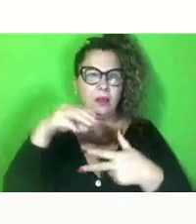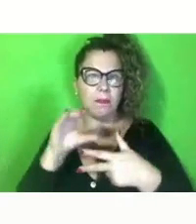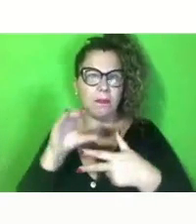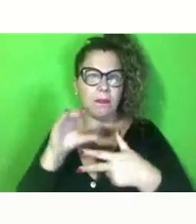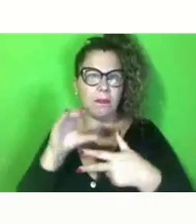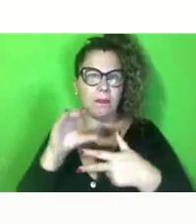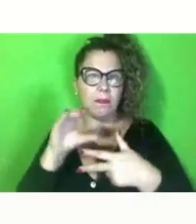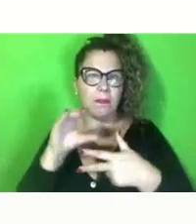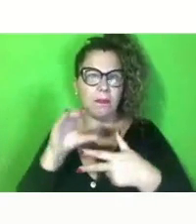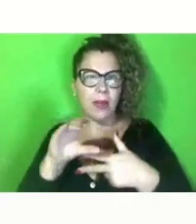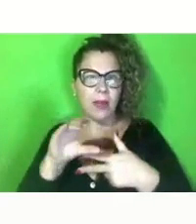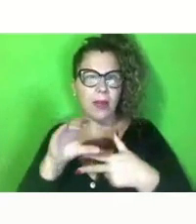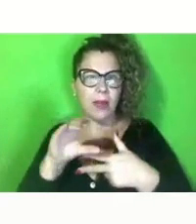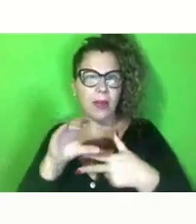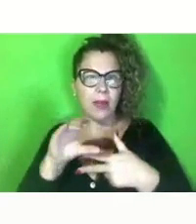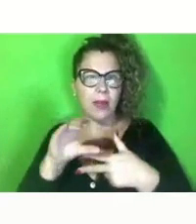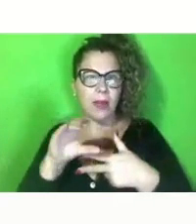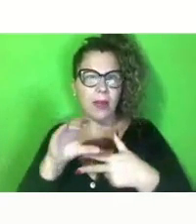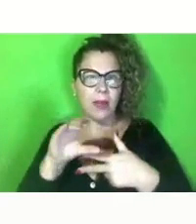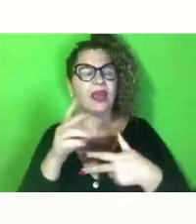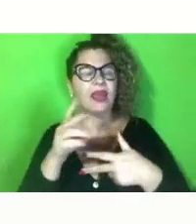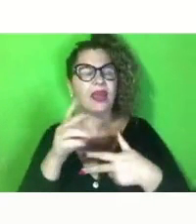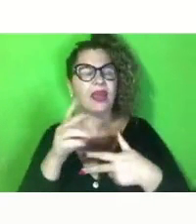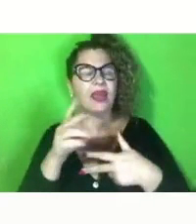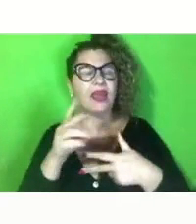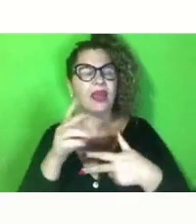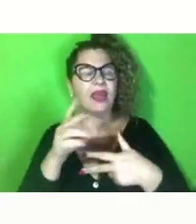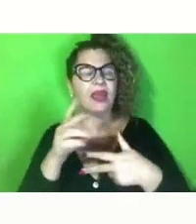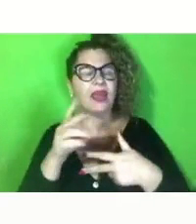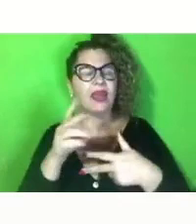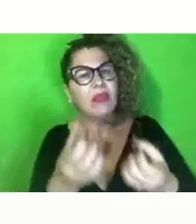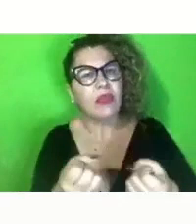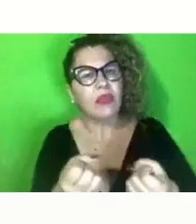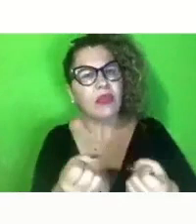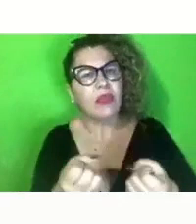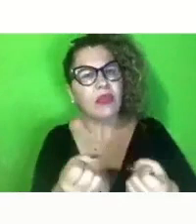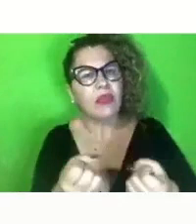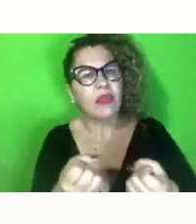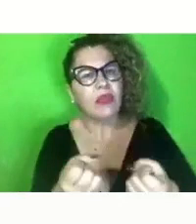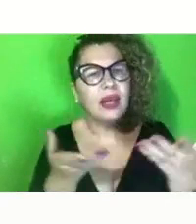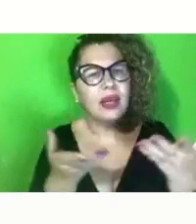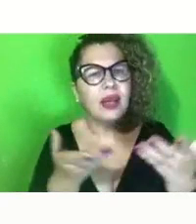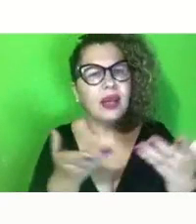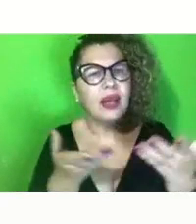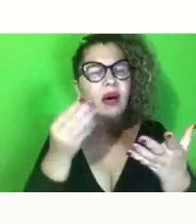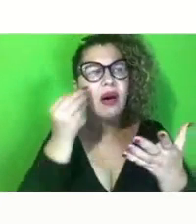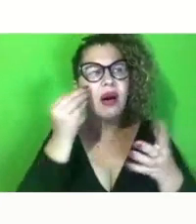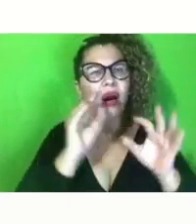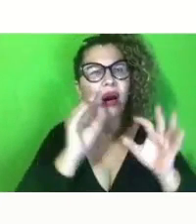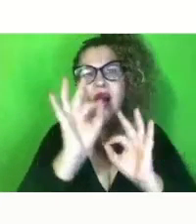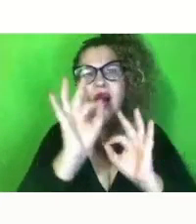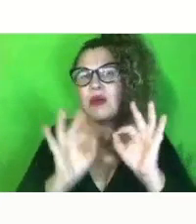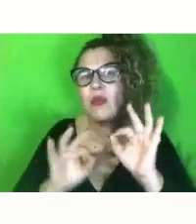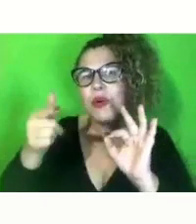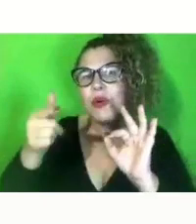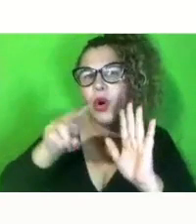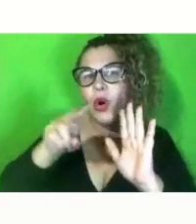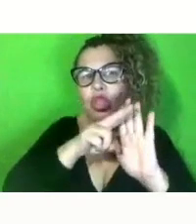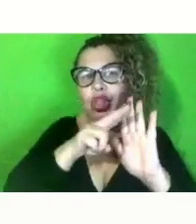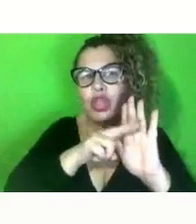e estão agora elaborando uma outra normativa, uma outra normativa que eles